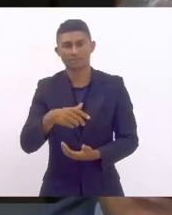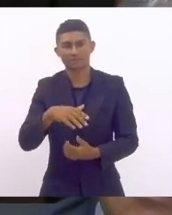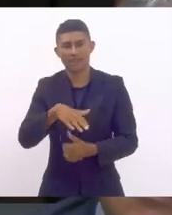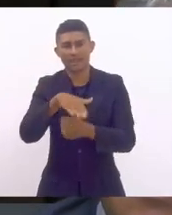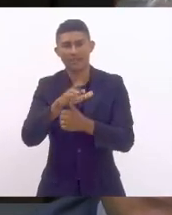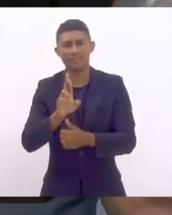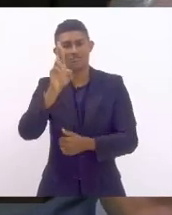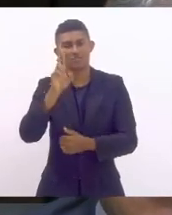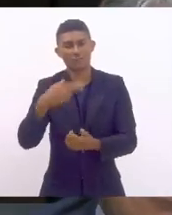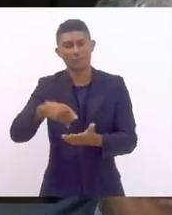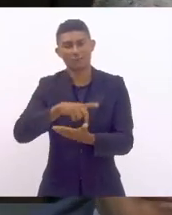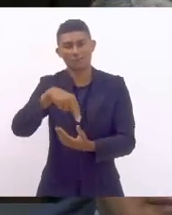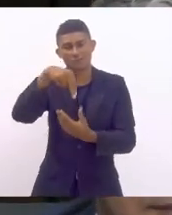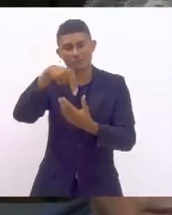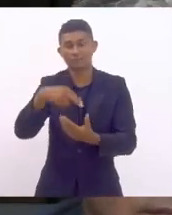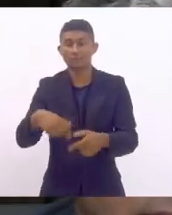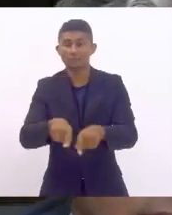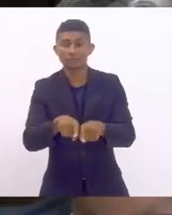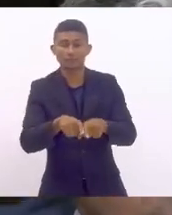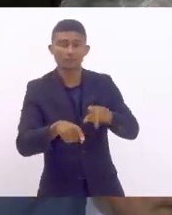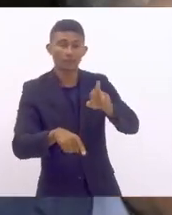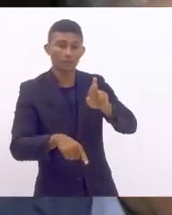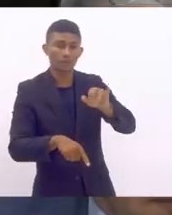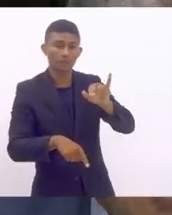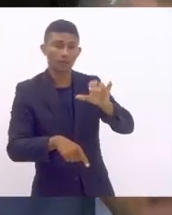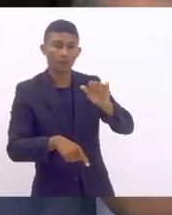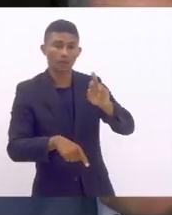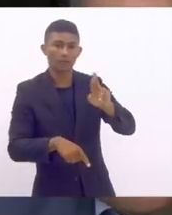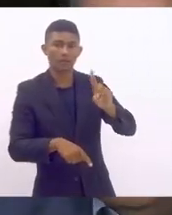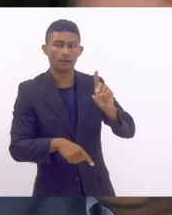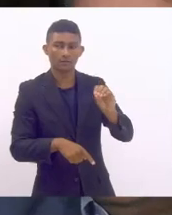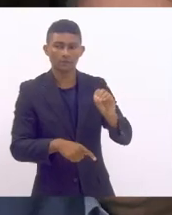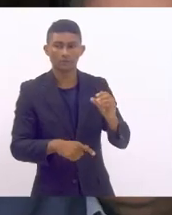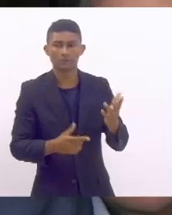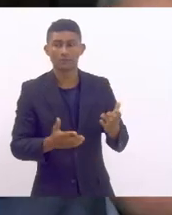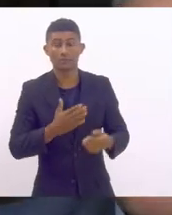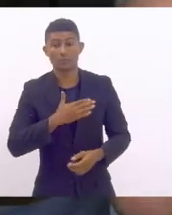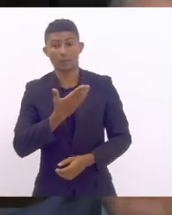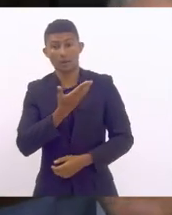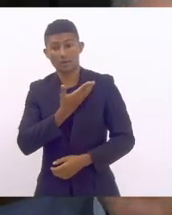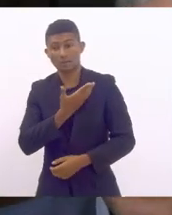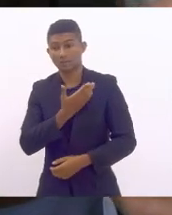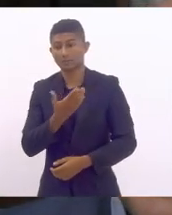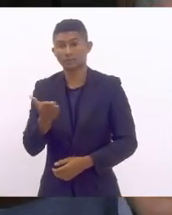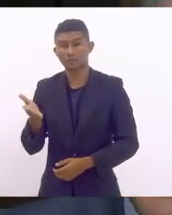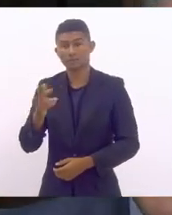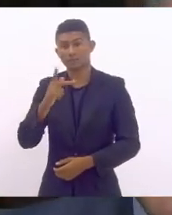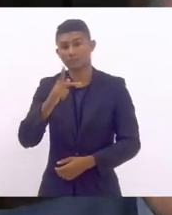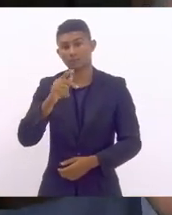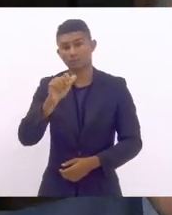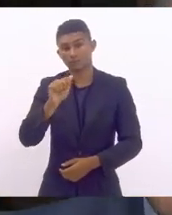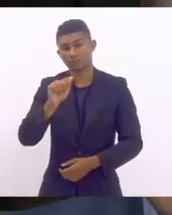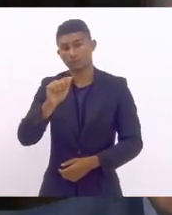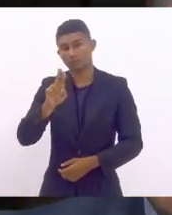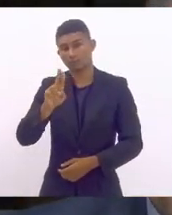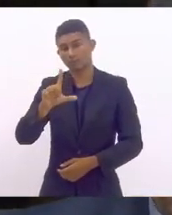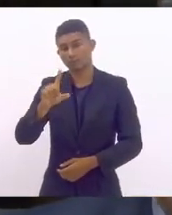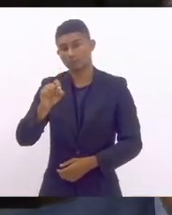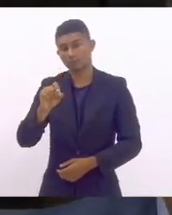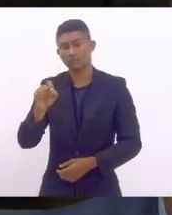Ricardo Lodi ajeitou da Universidade do Estado do Rio de Janeiro meu colega de Congresso Paulo Ramos tá aqui